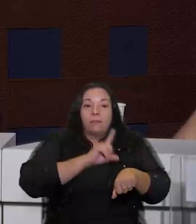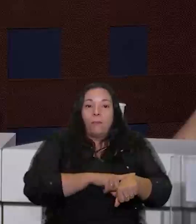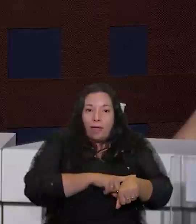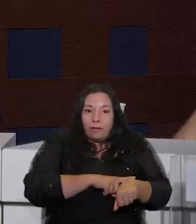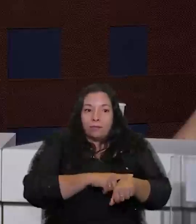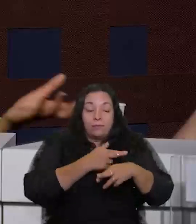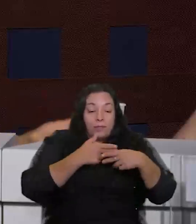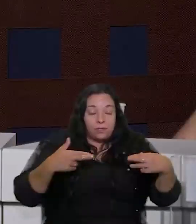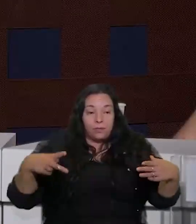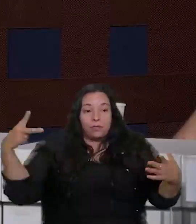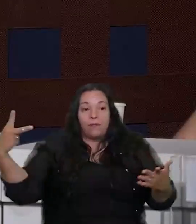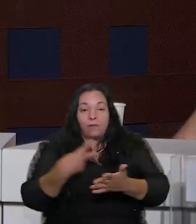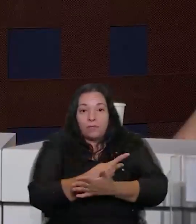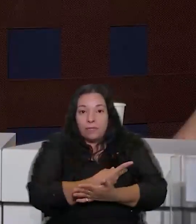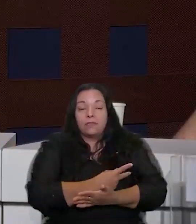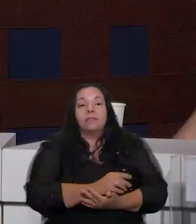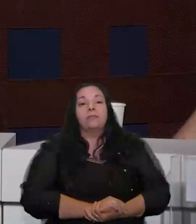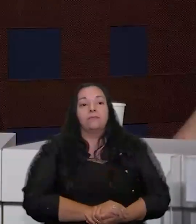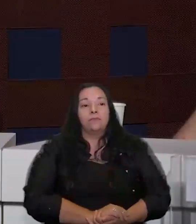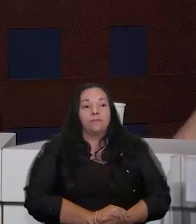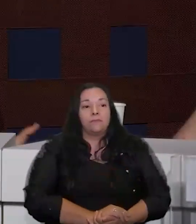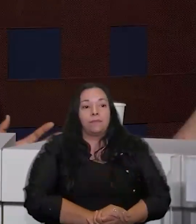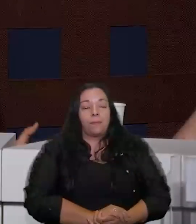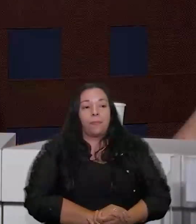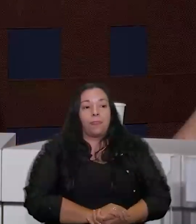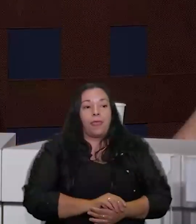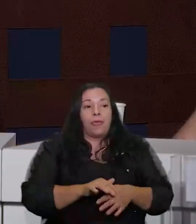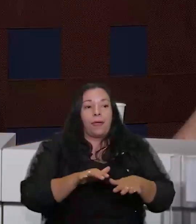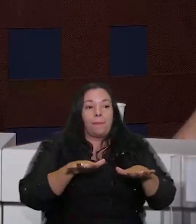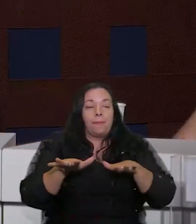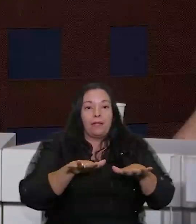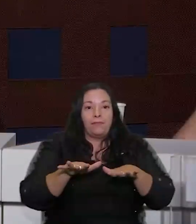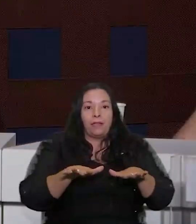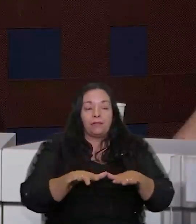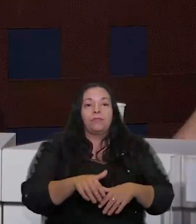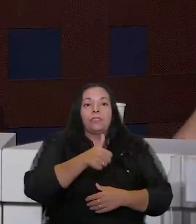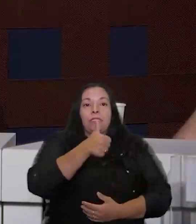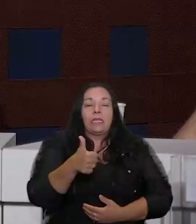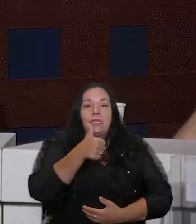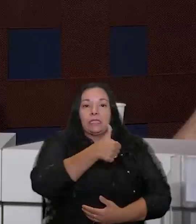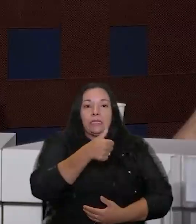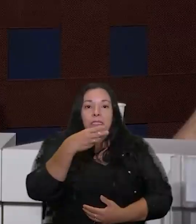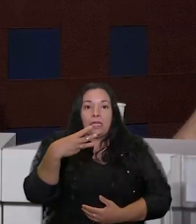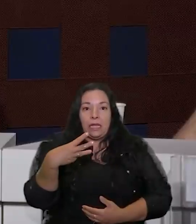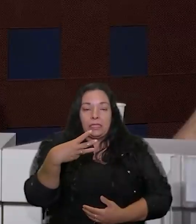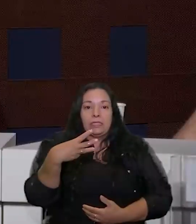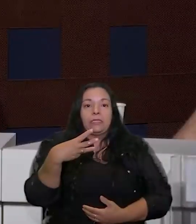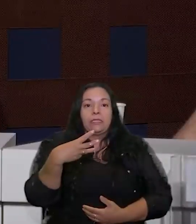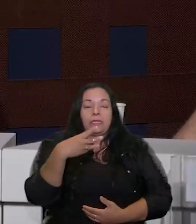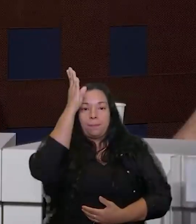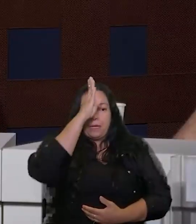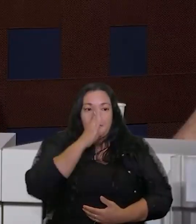muitas coisas estavam acontecendo. O Sérgio falou do Manifesto do 113, que foi um manifesto de muitos intelectuais